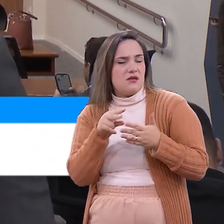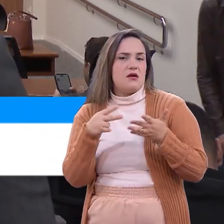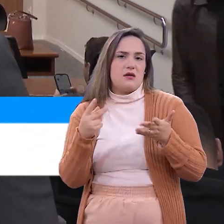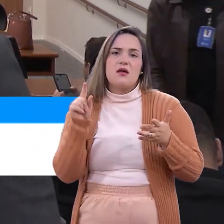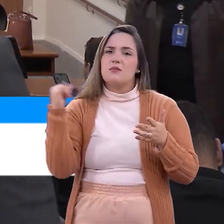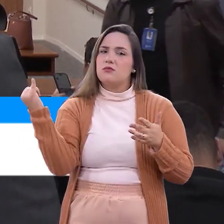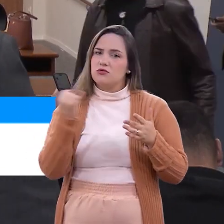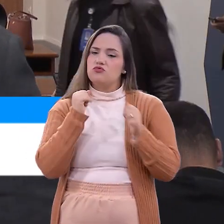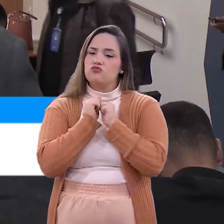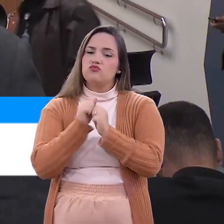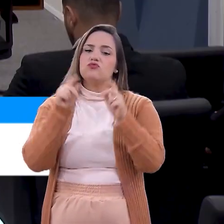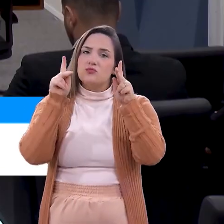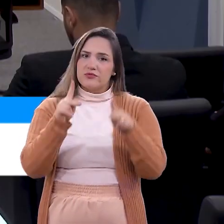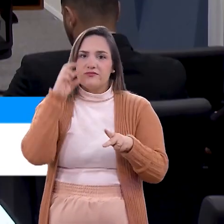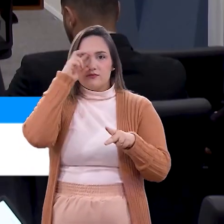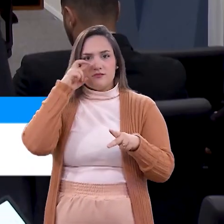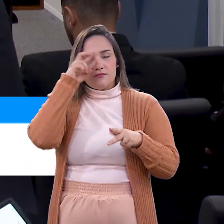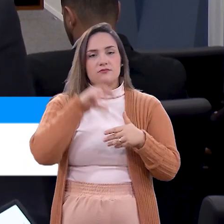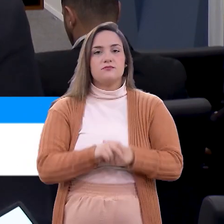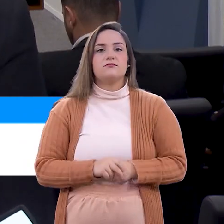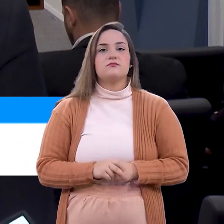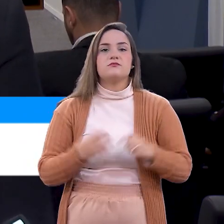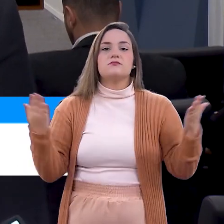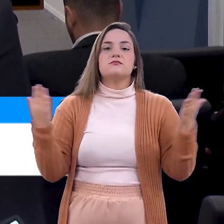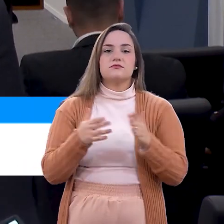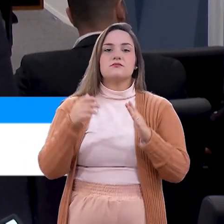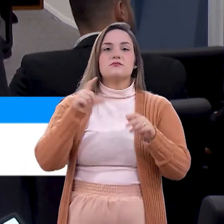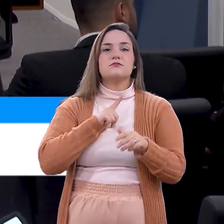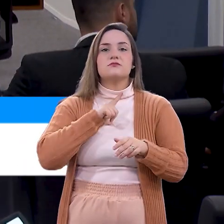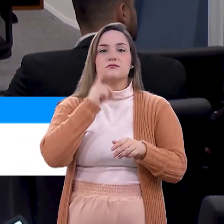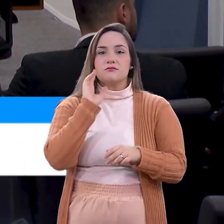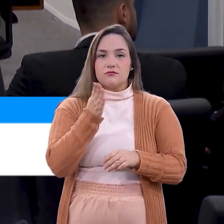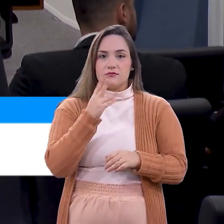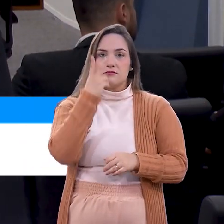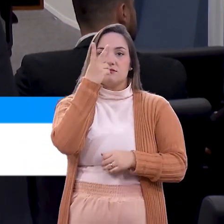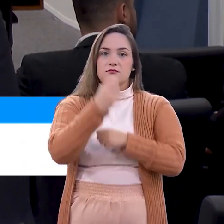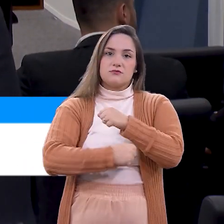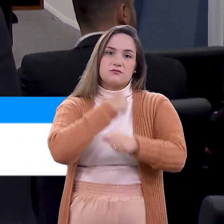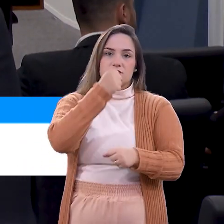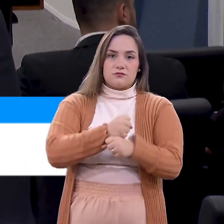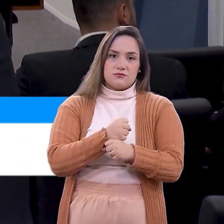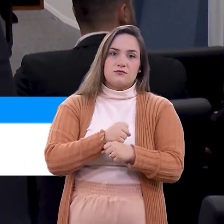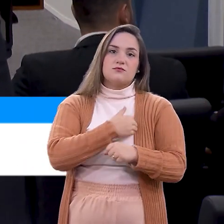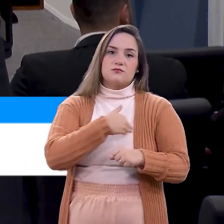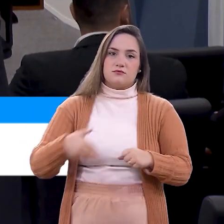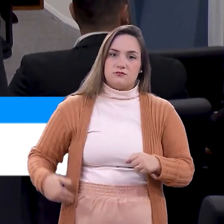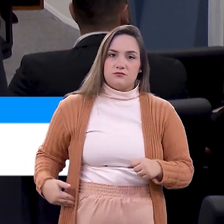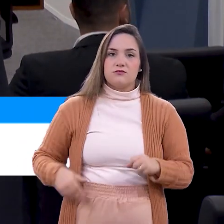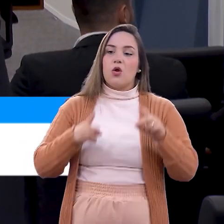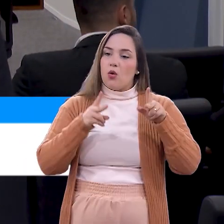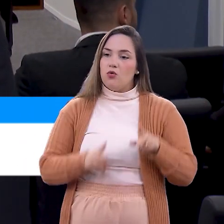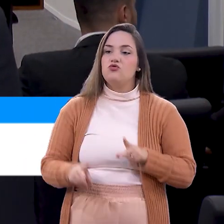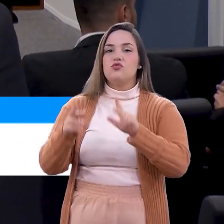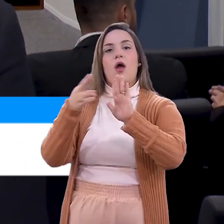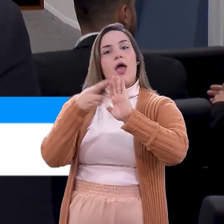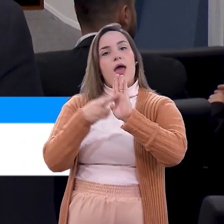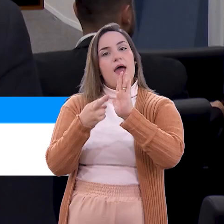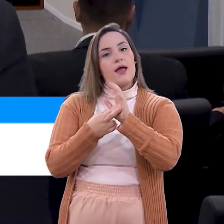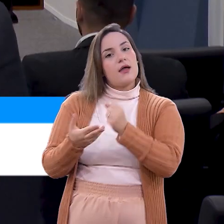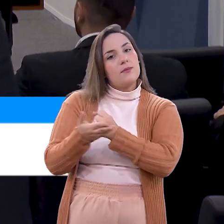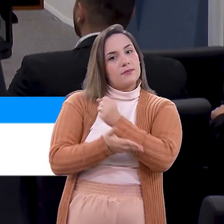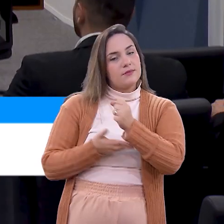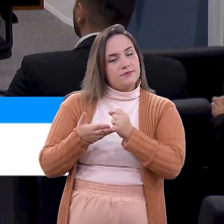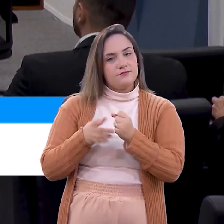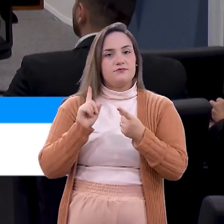também junto com a população fiscalizando nesse segundo ano de governo nós continuamos com aquilo que são as nossas diretrizes né